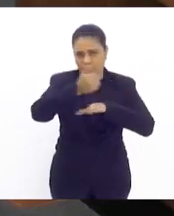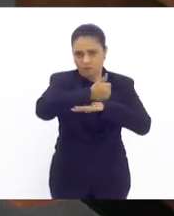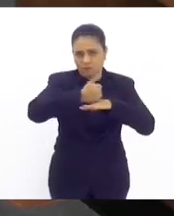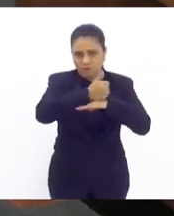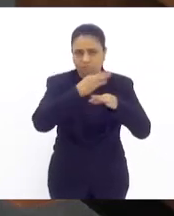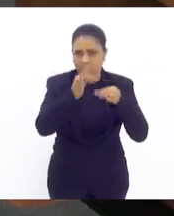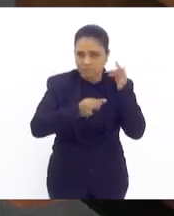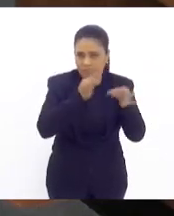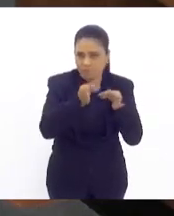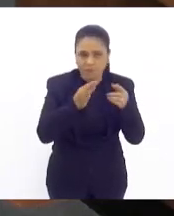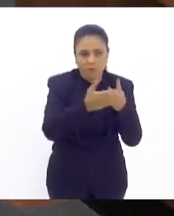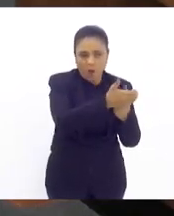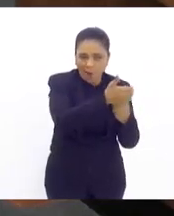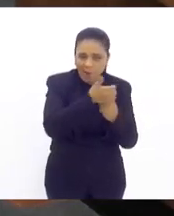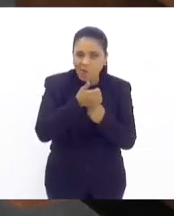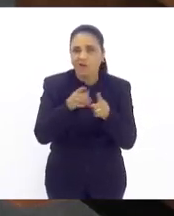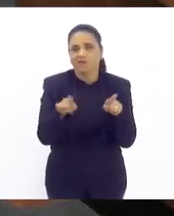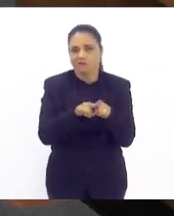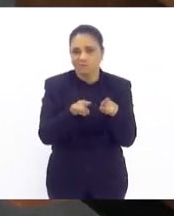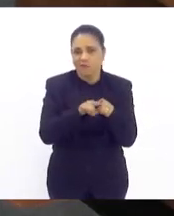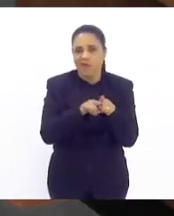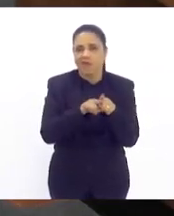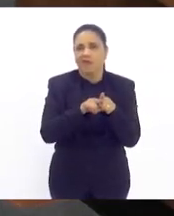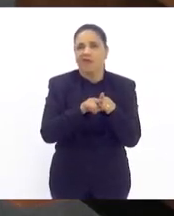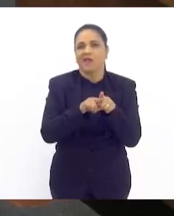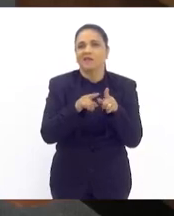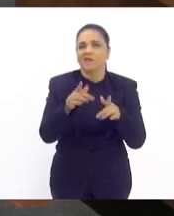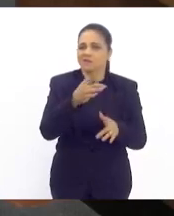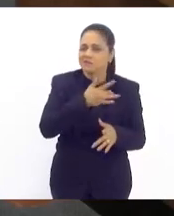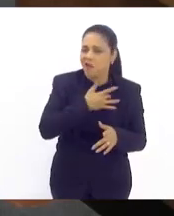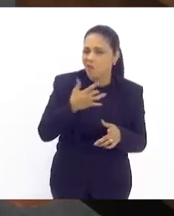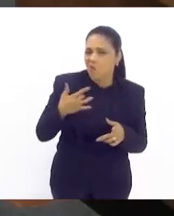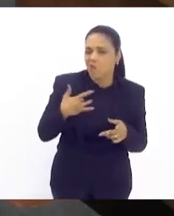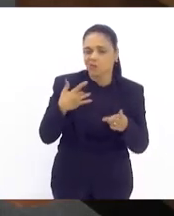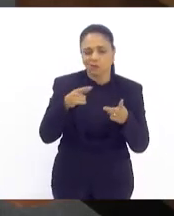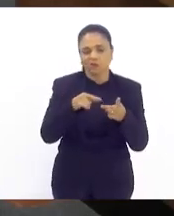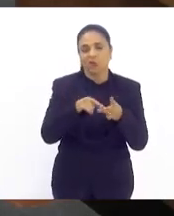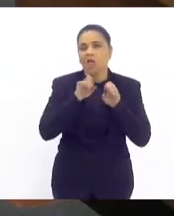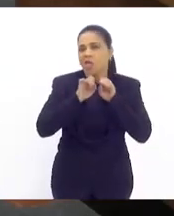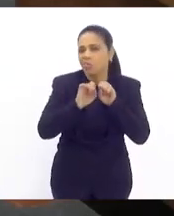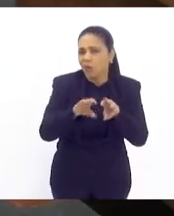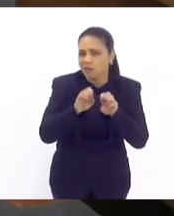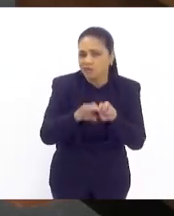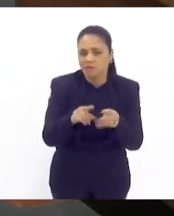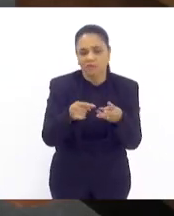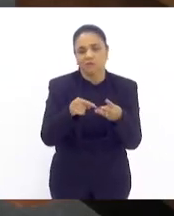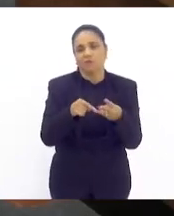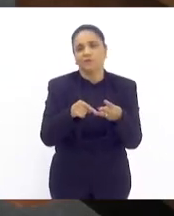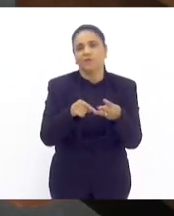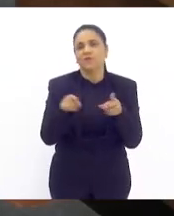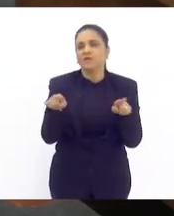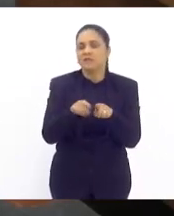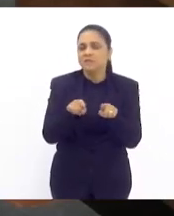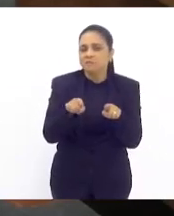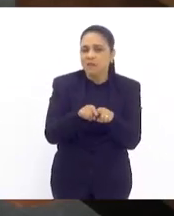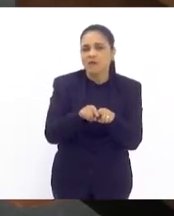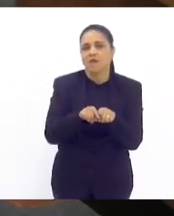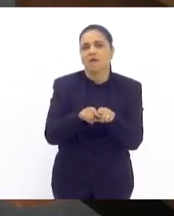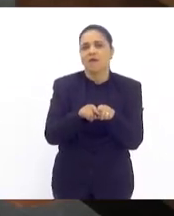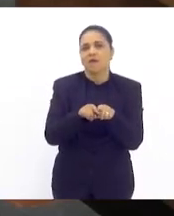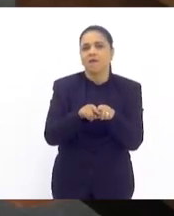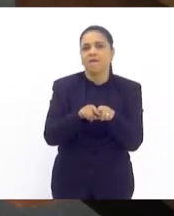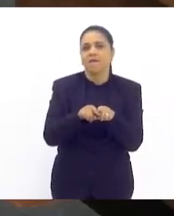precisa garantia da transversalidade com a saúde com a educação como vossa excelência colocou aqui